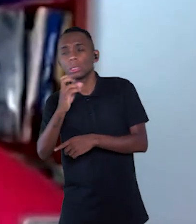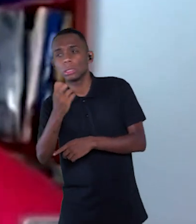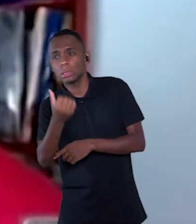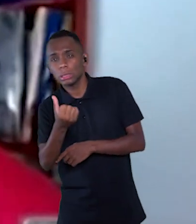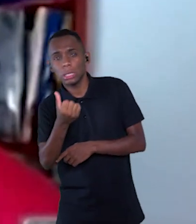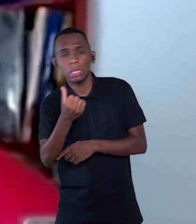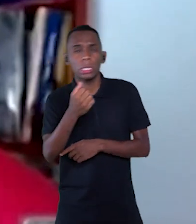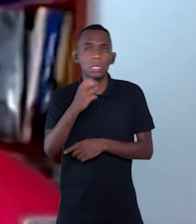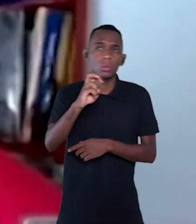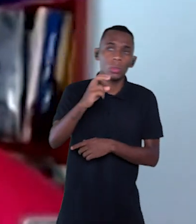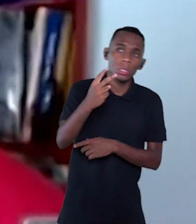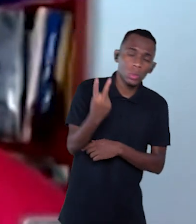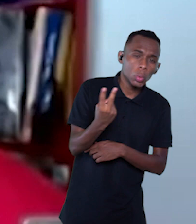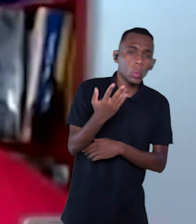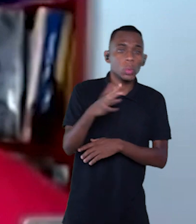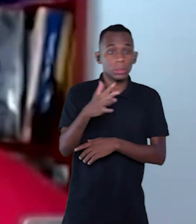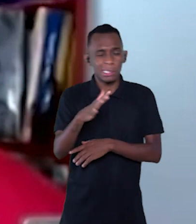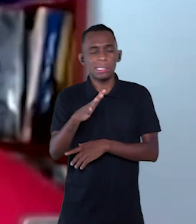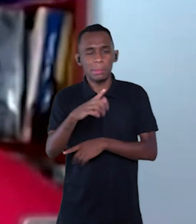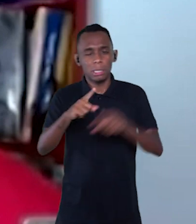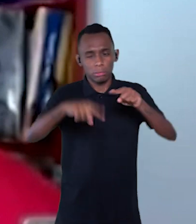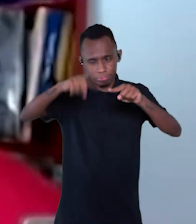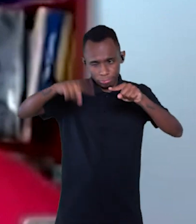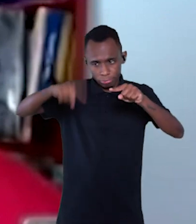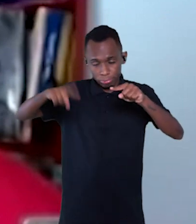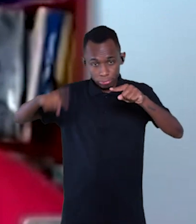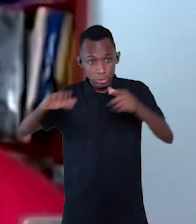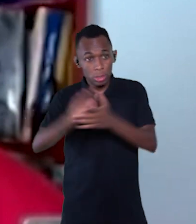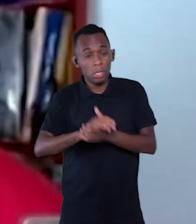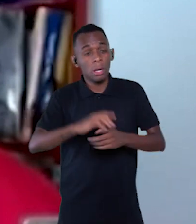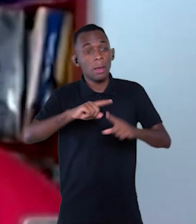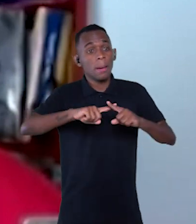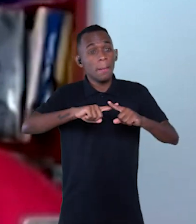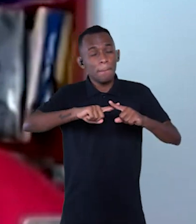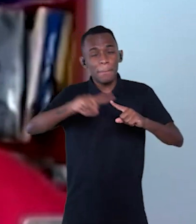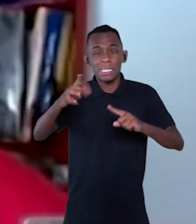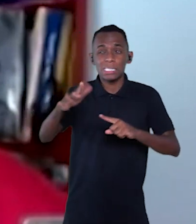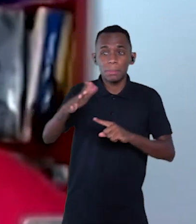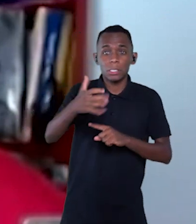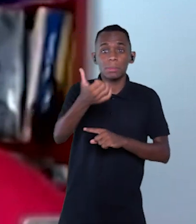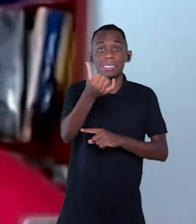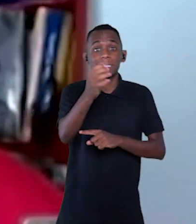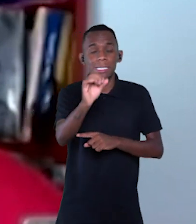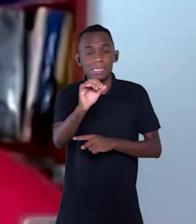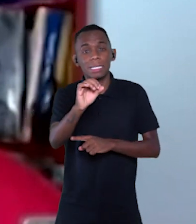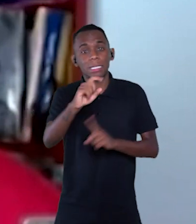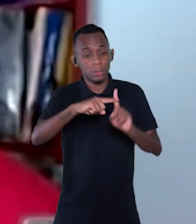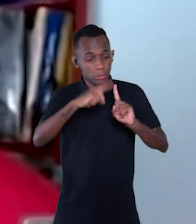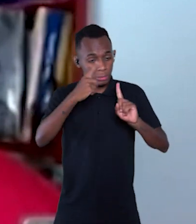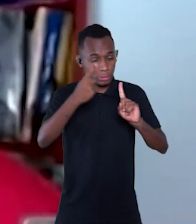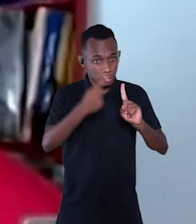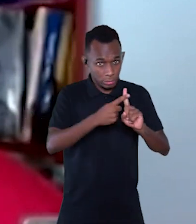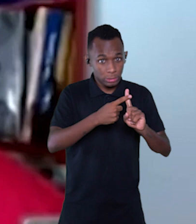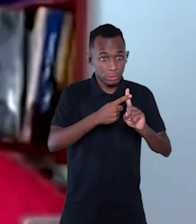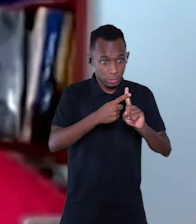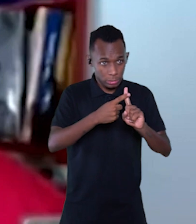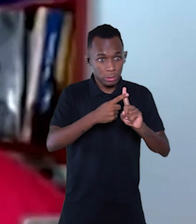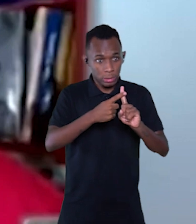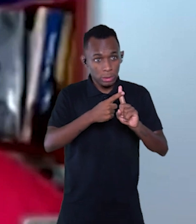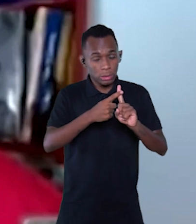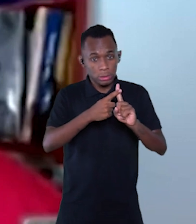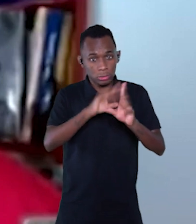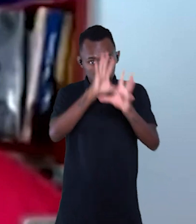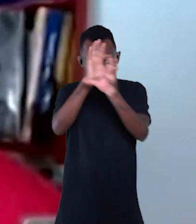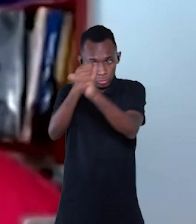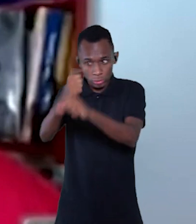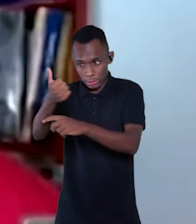a 62, as estatísticas variam um pouco nesse número, mas vamos dizer assim, que em torno de 60 gestações a cada 100 são